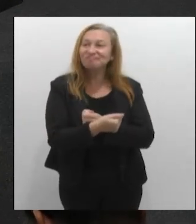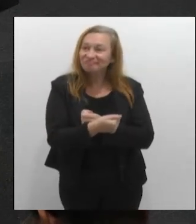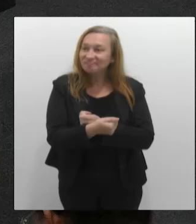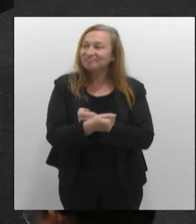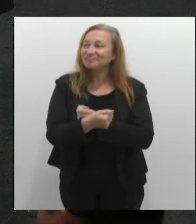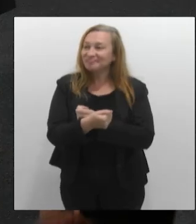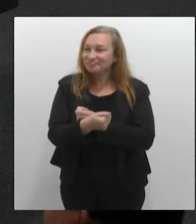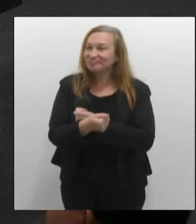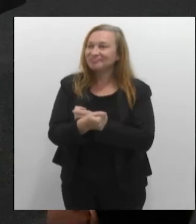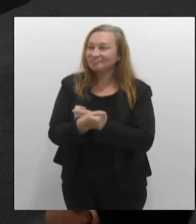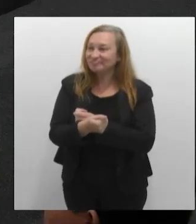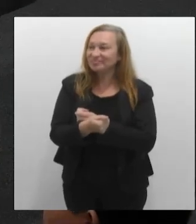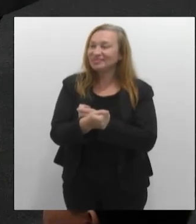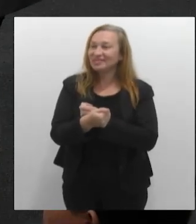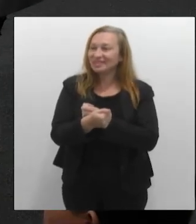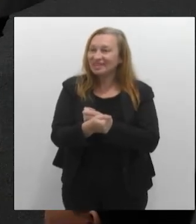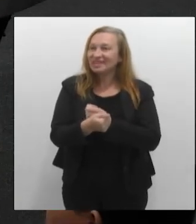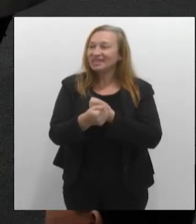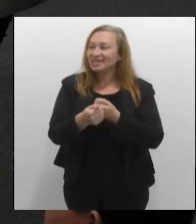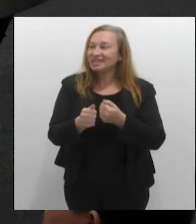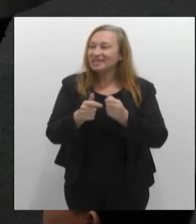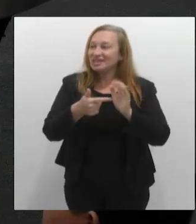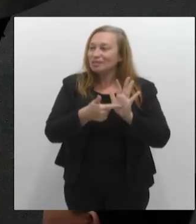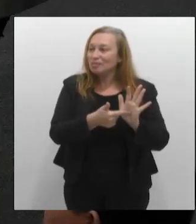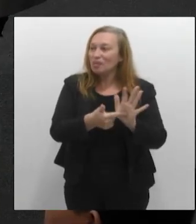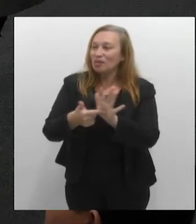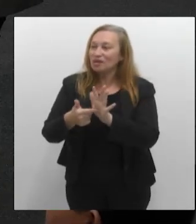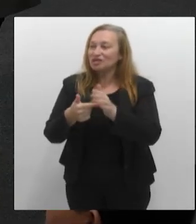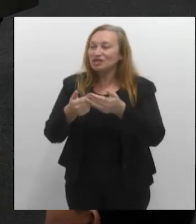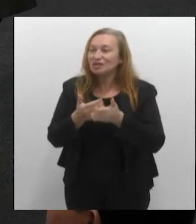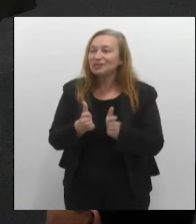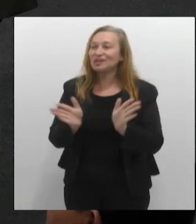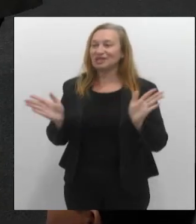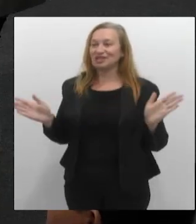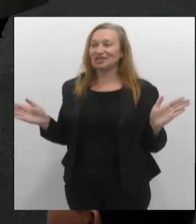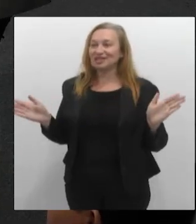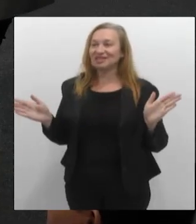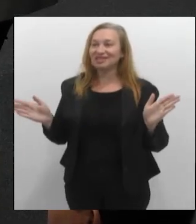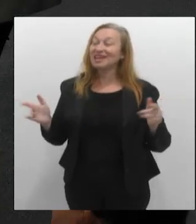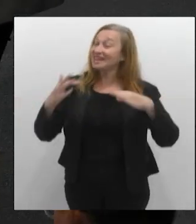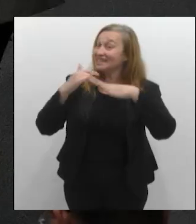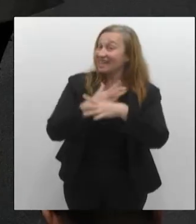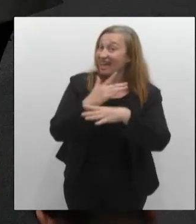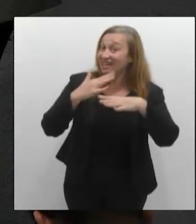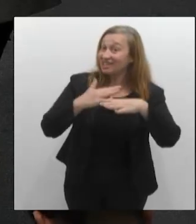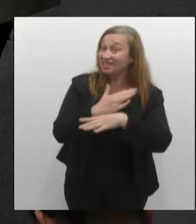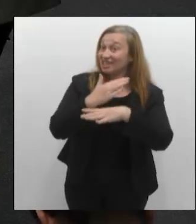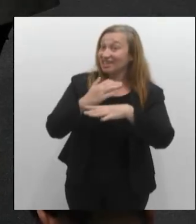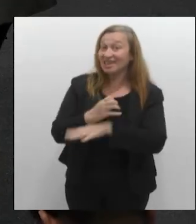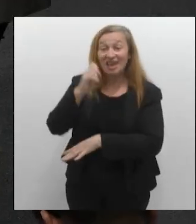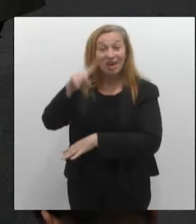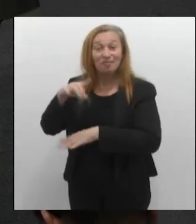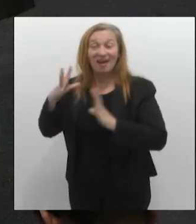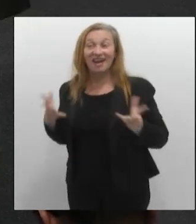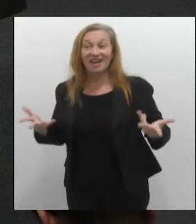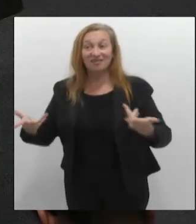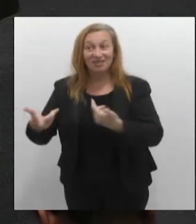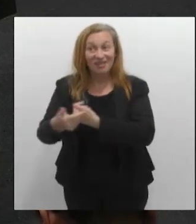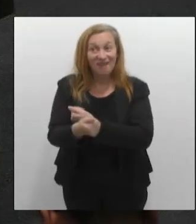maravilhosa. Resplandece o Cristo Redentor nesta cidade que